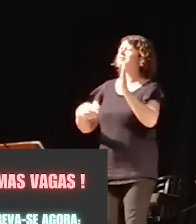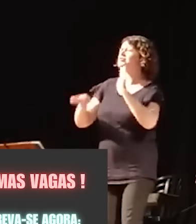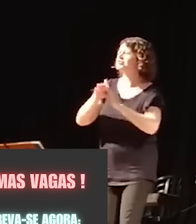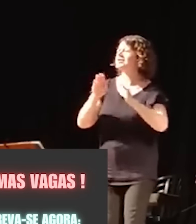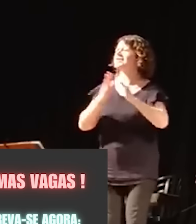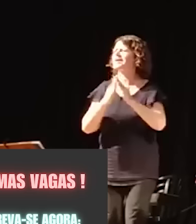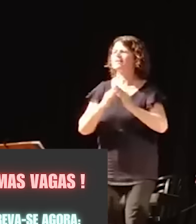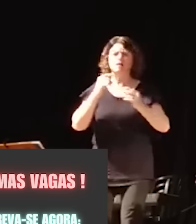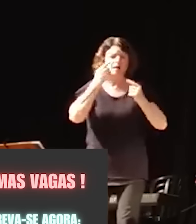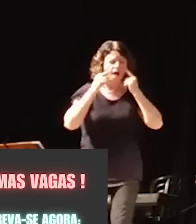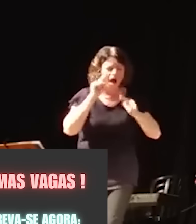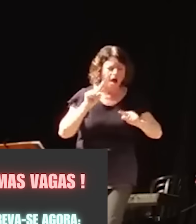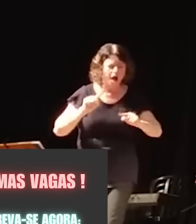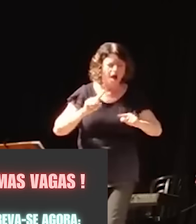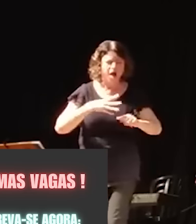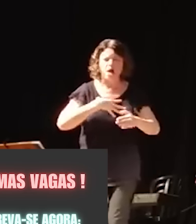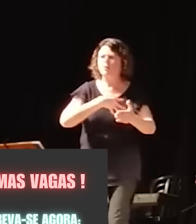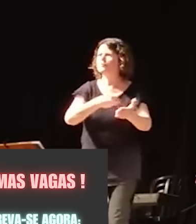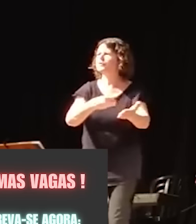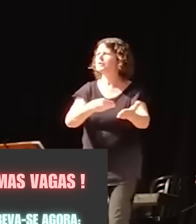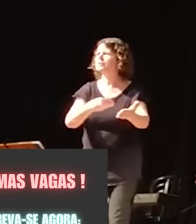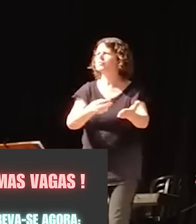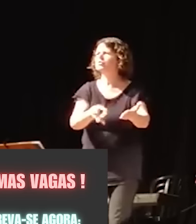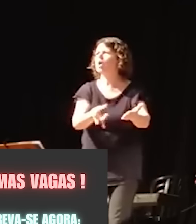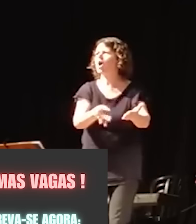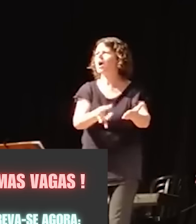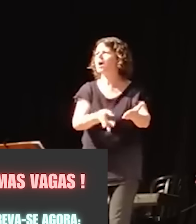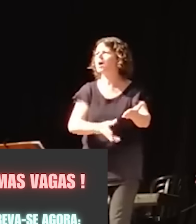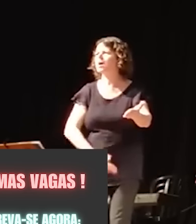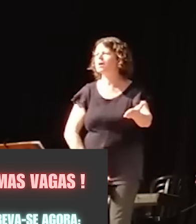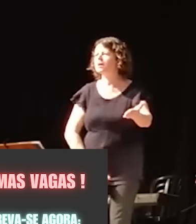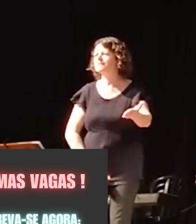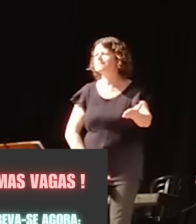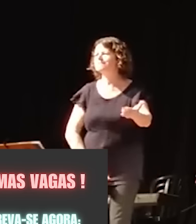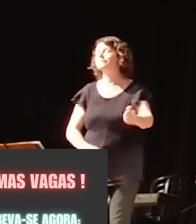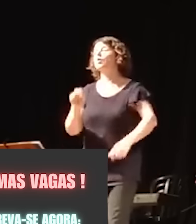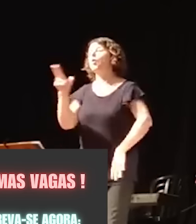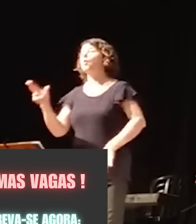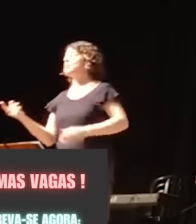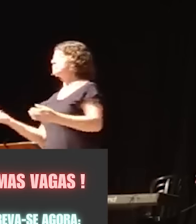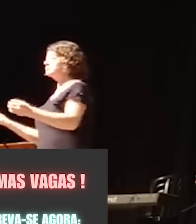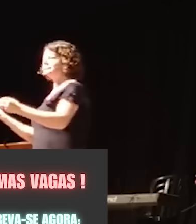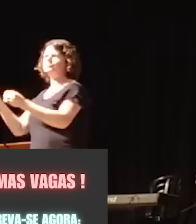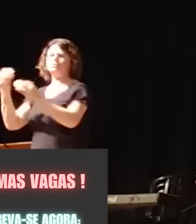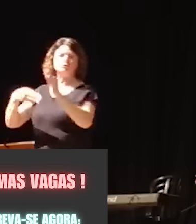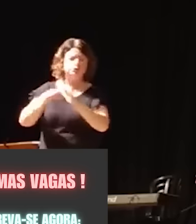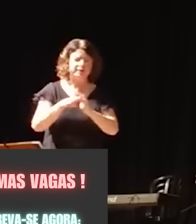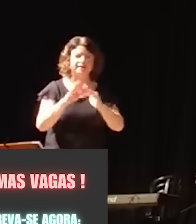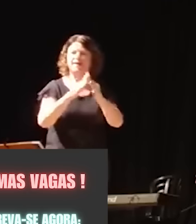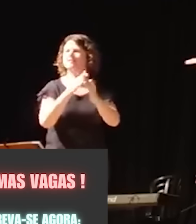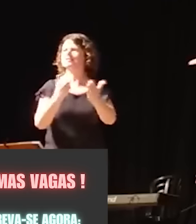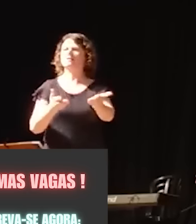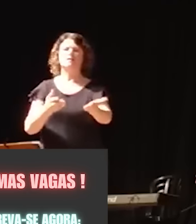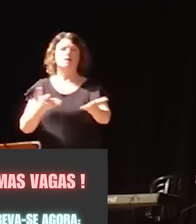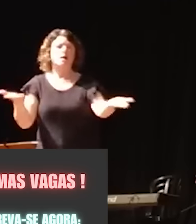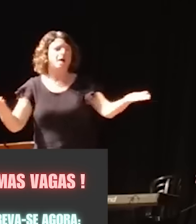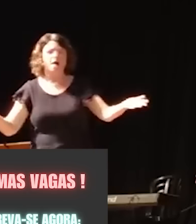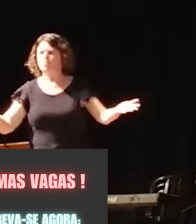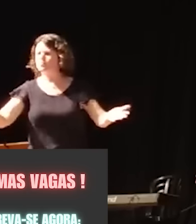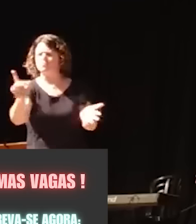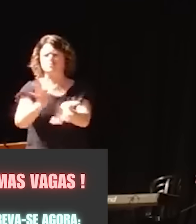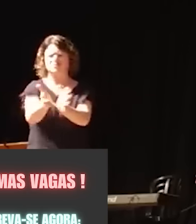você descobre que alguém roubou a sua casa invadiu lá o seu escritório invadiu o seu comércio e levou tudo que